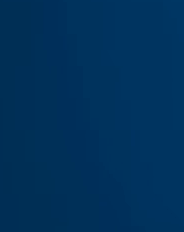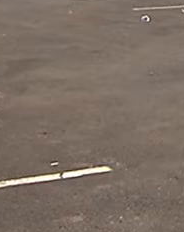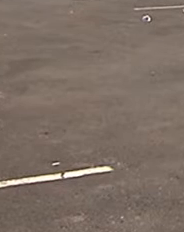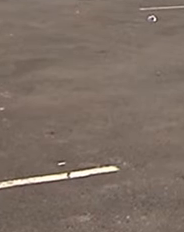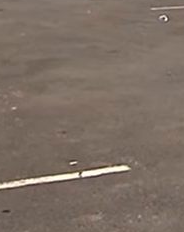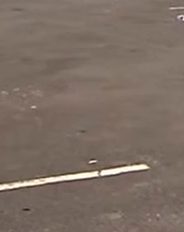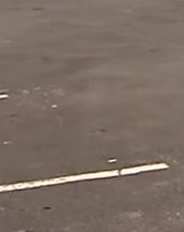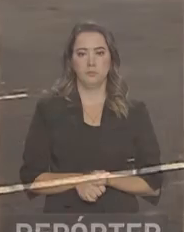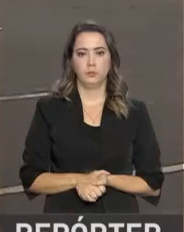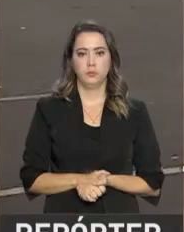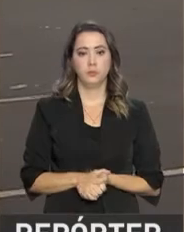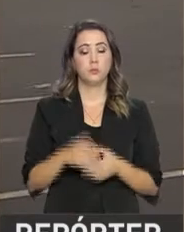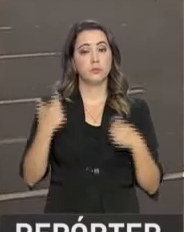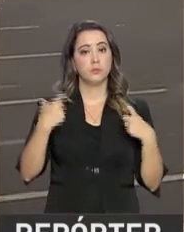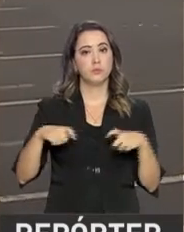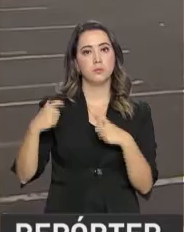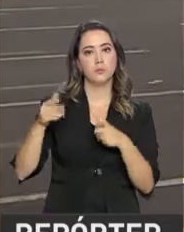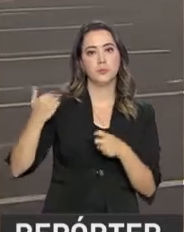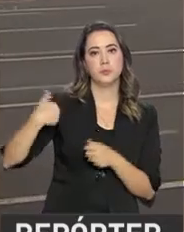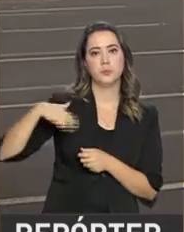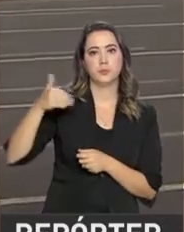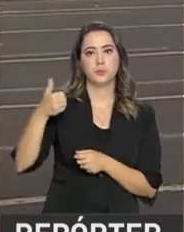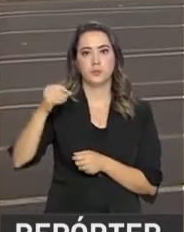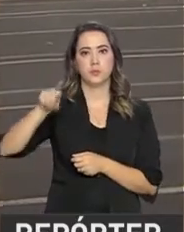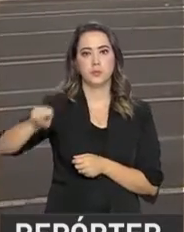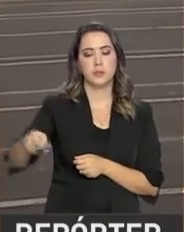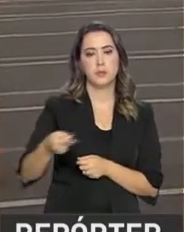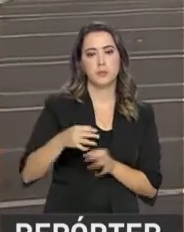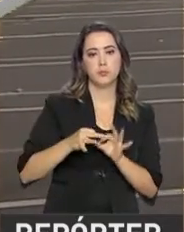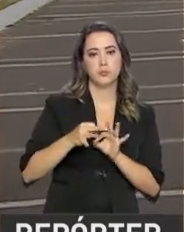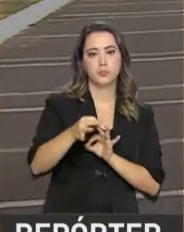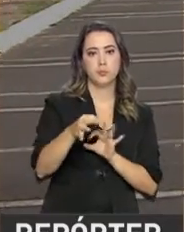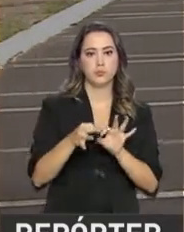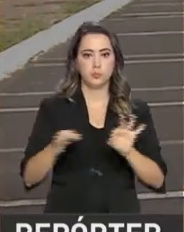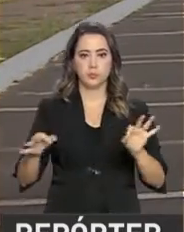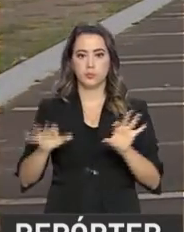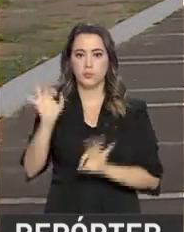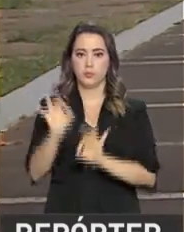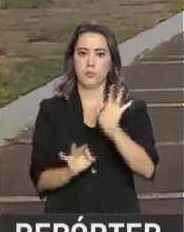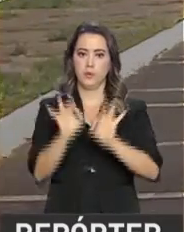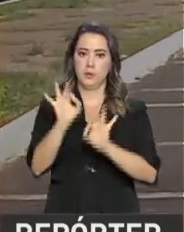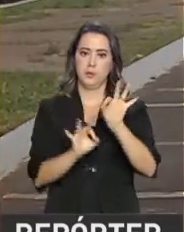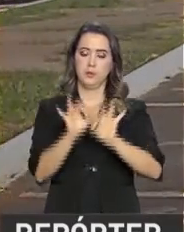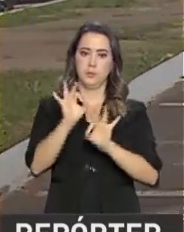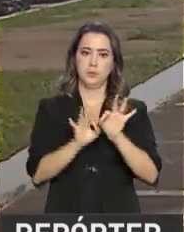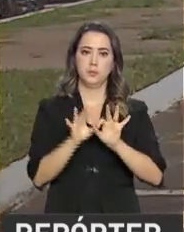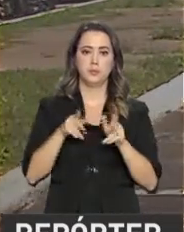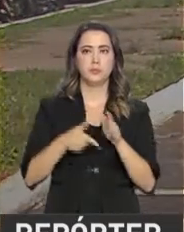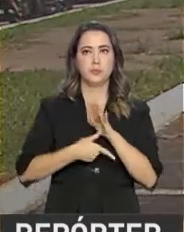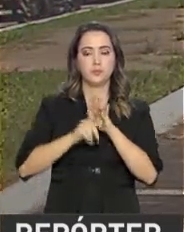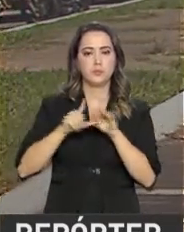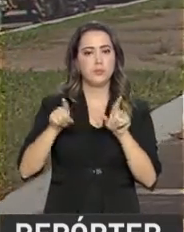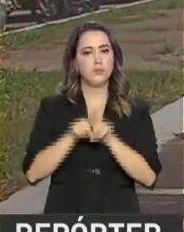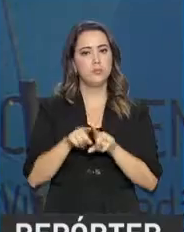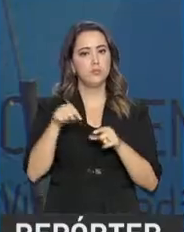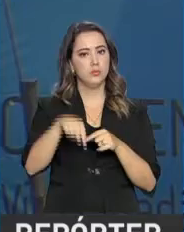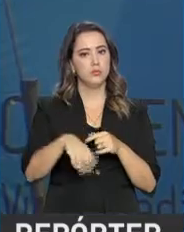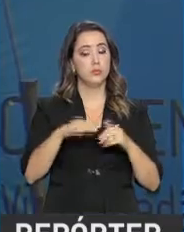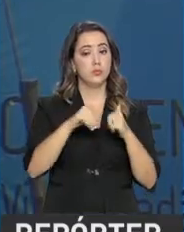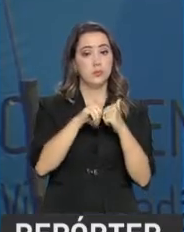um espaço de mais de 10 mil metros quadrados montado no estacionamento do estádio mané garrincha